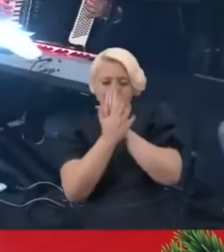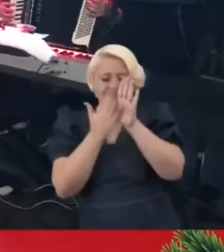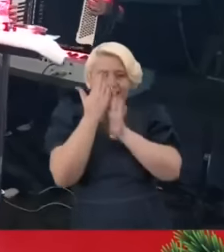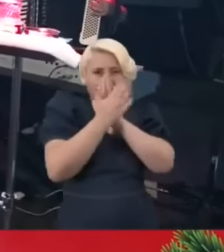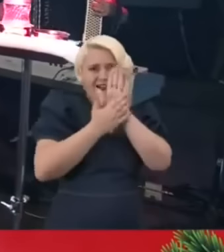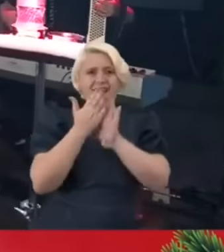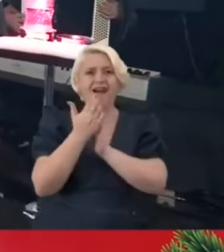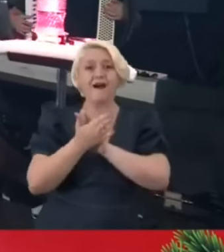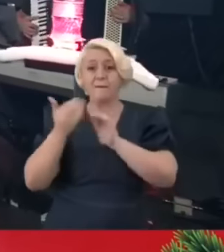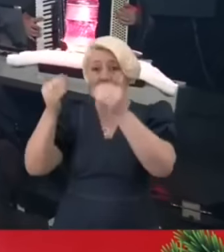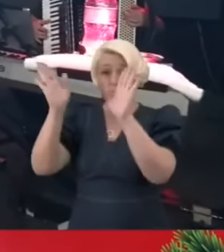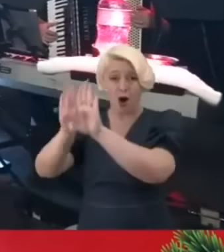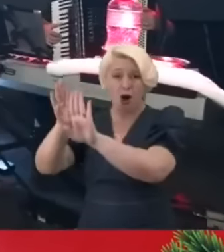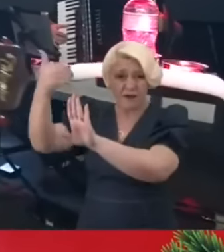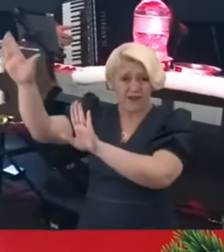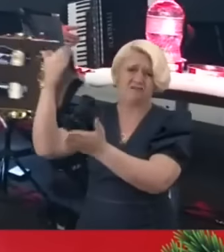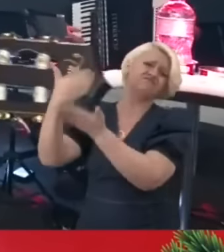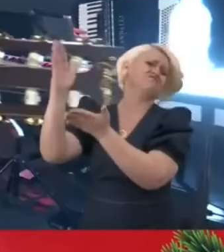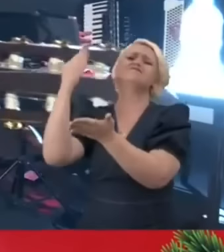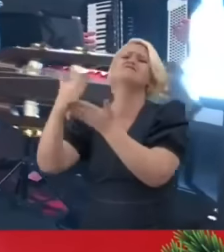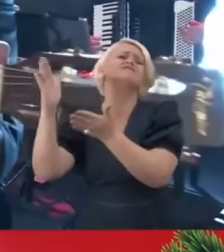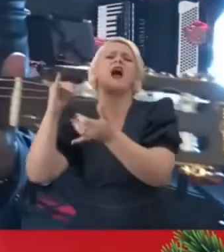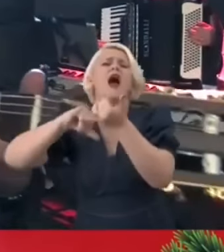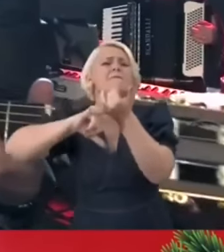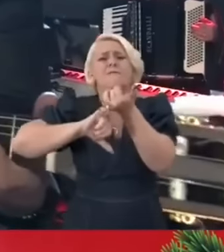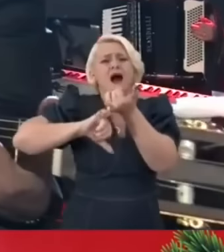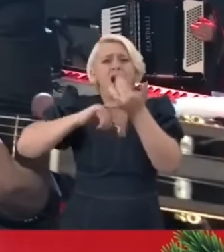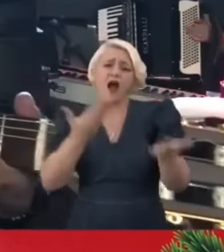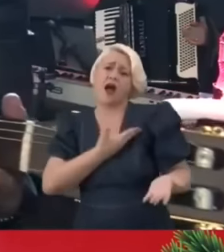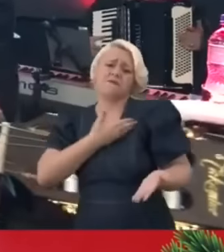fora, pouco importa se a gente é amante.